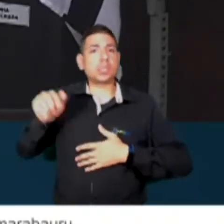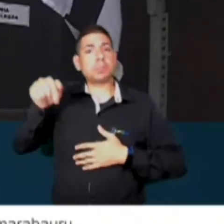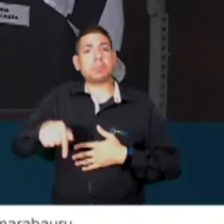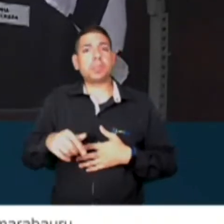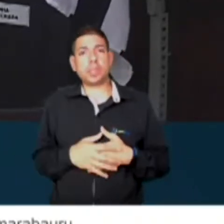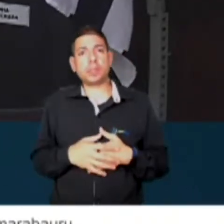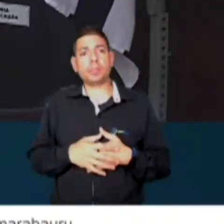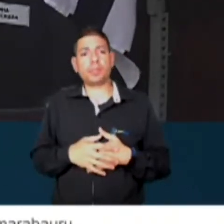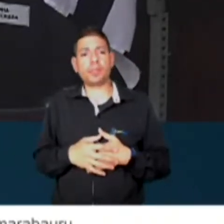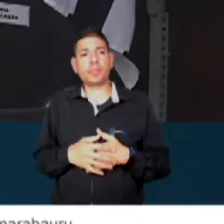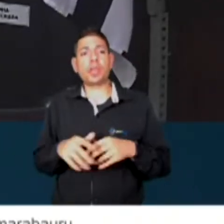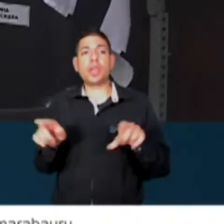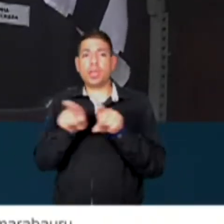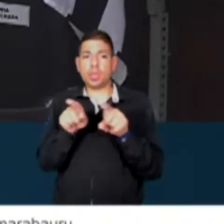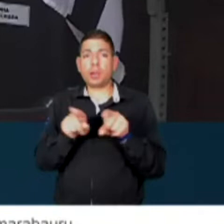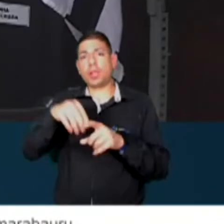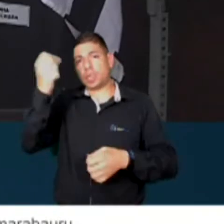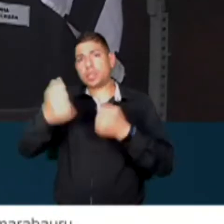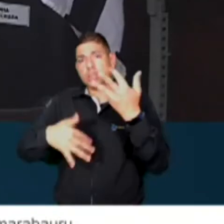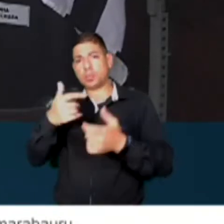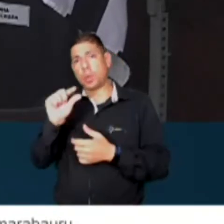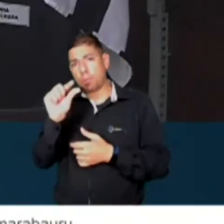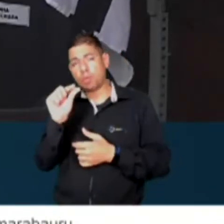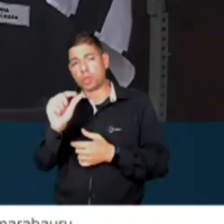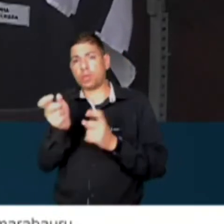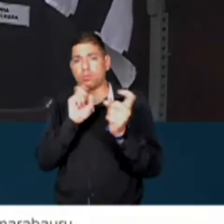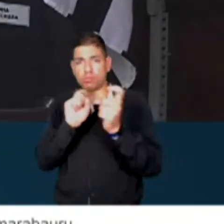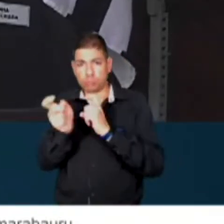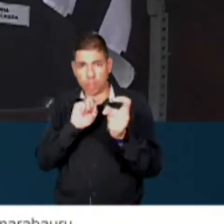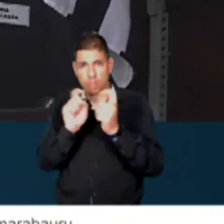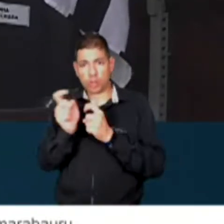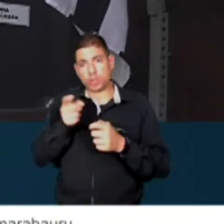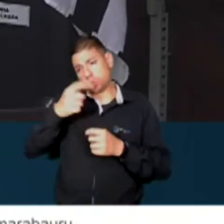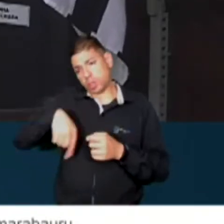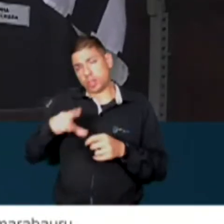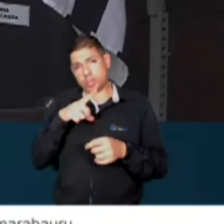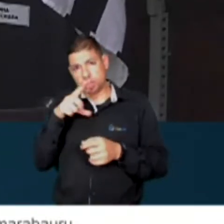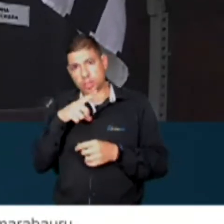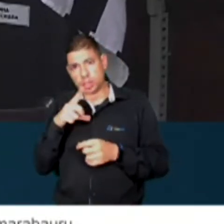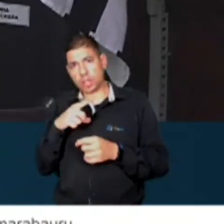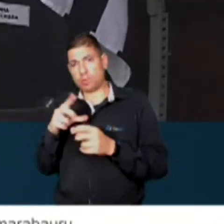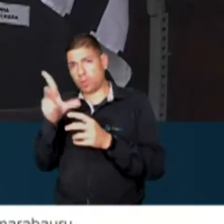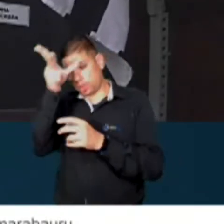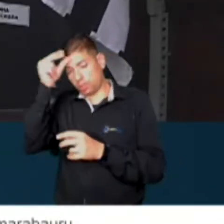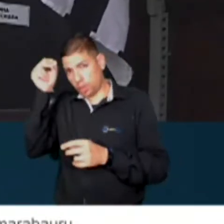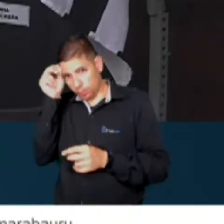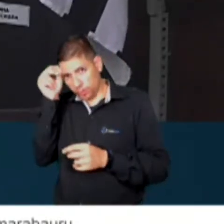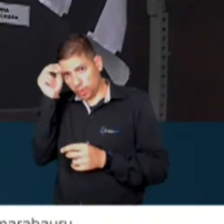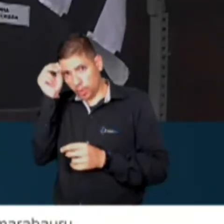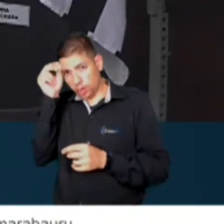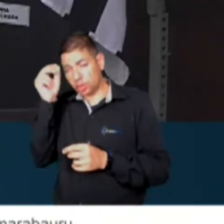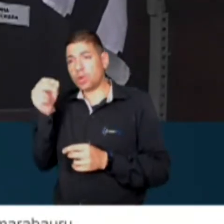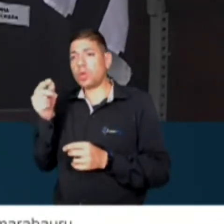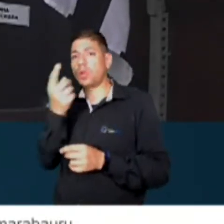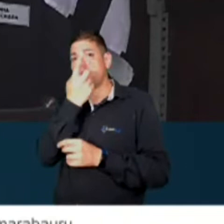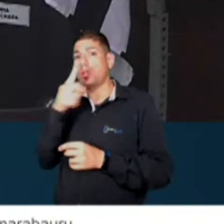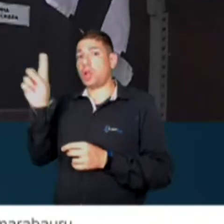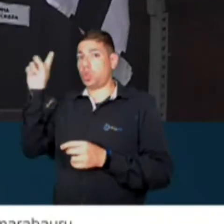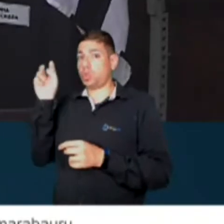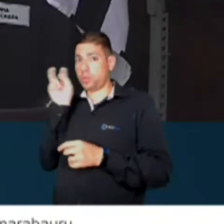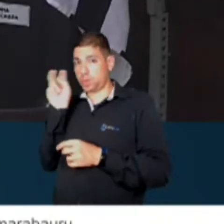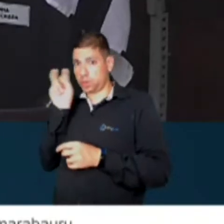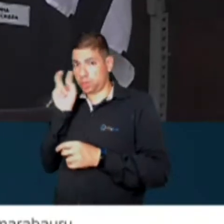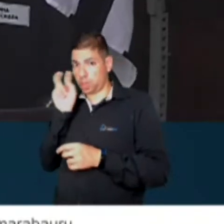também falar um pouco da reunião que nós tivemos com o senhor prefeito Clodoaldo Gazeta na última quinta-feira no meu